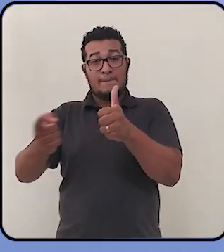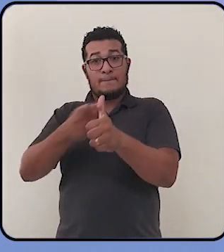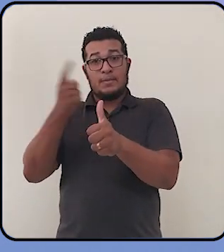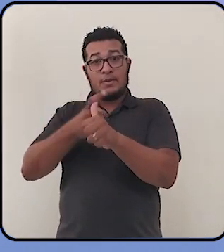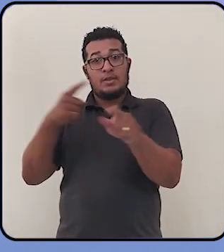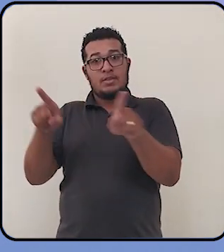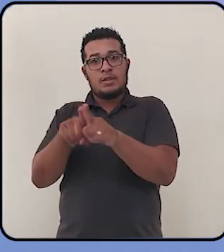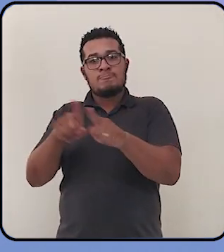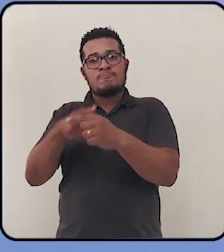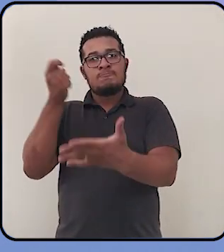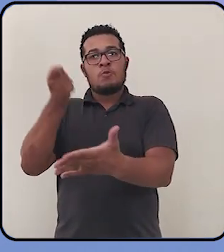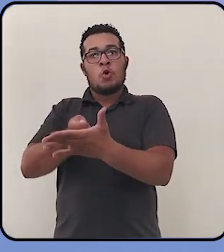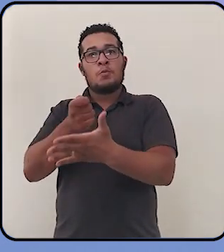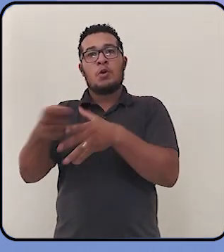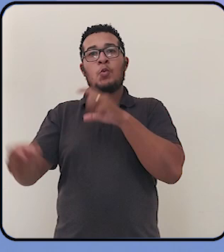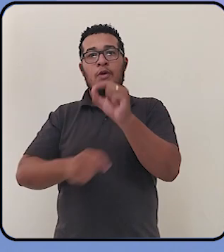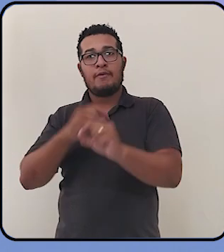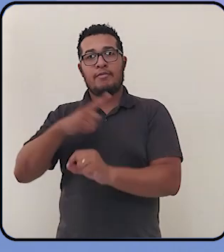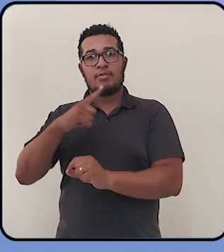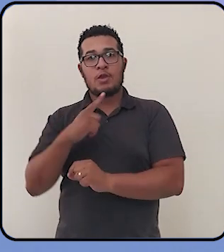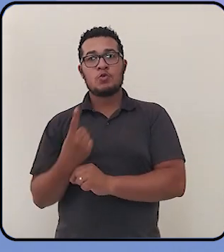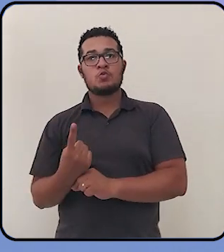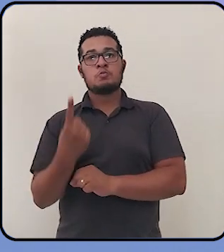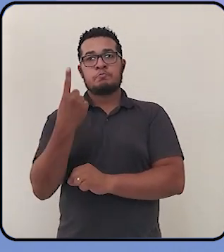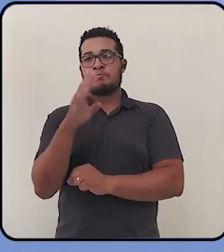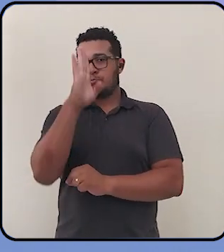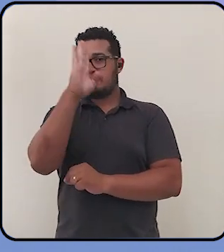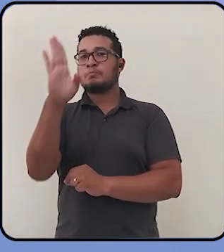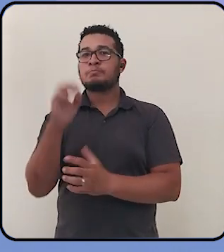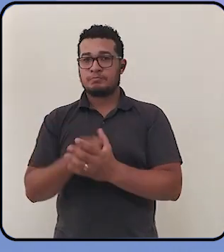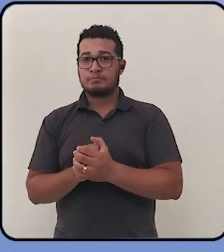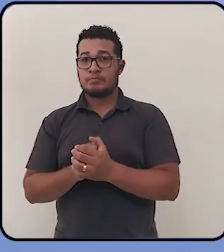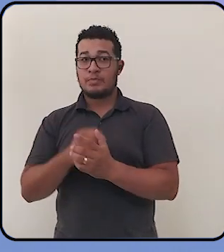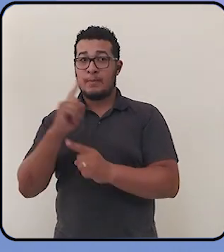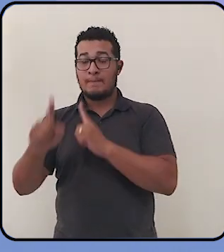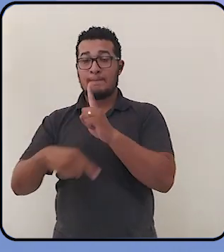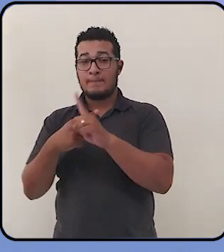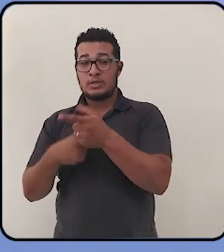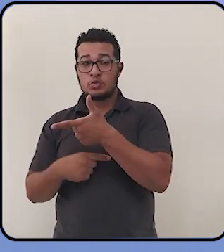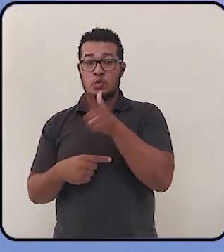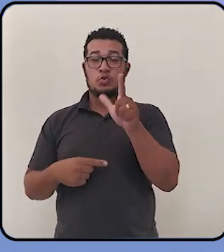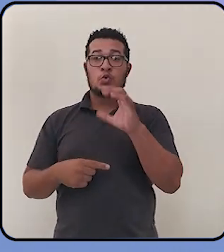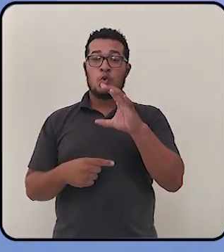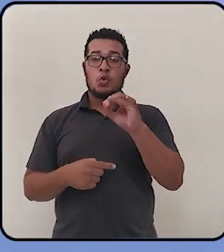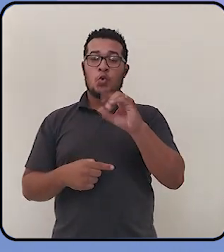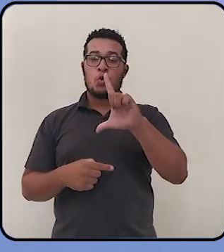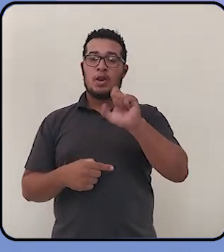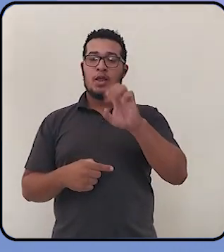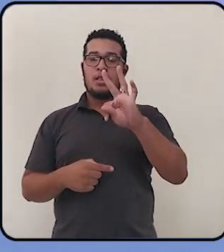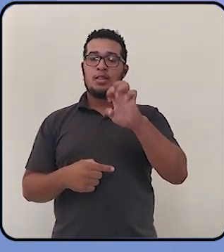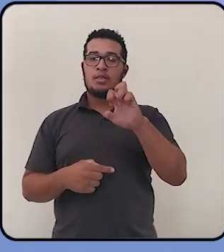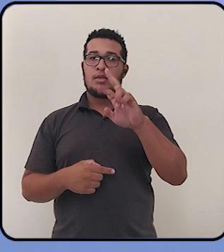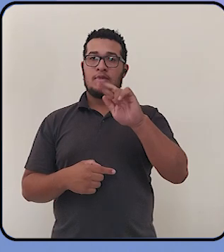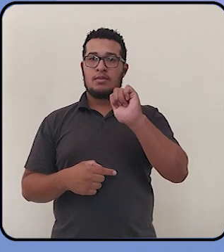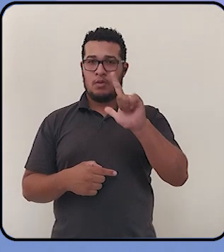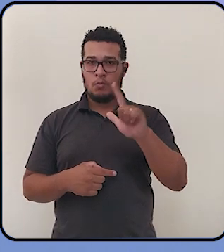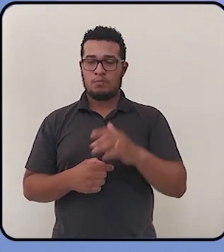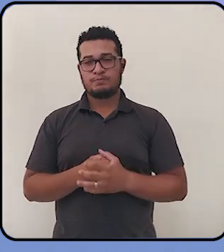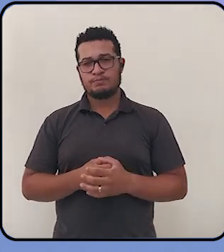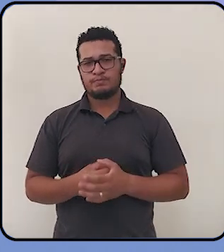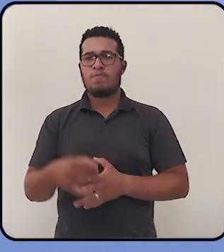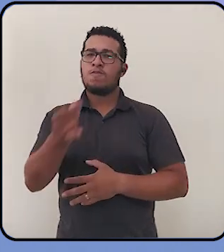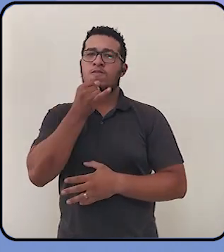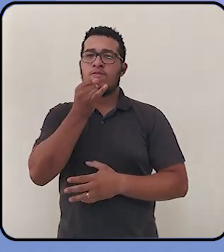e obrigatoriamente, de um cardeal, na sequência com um colateral. Né? Por